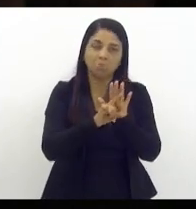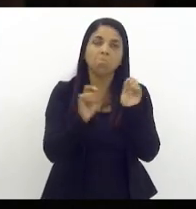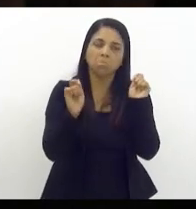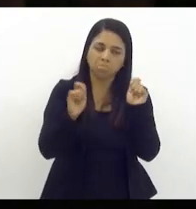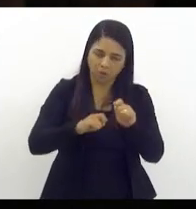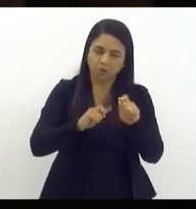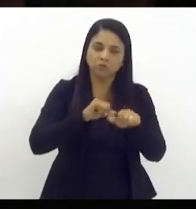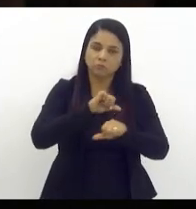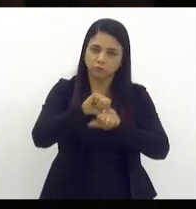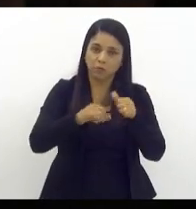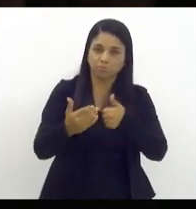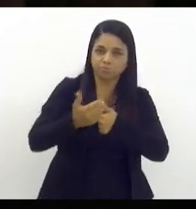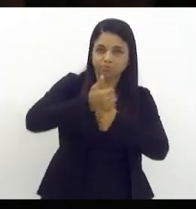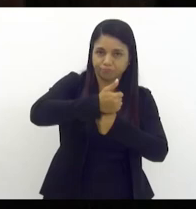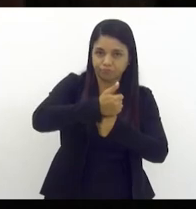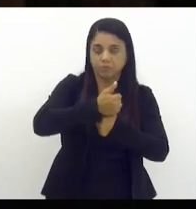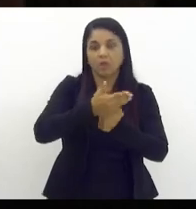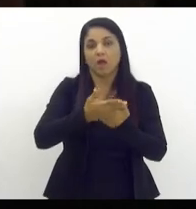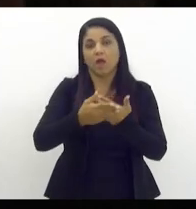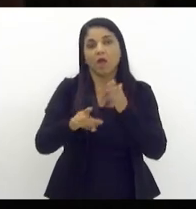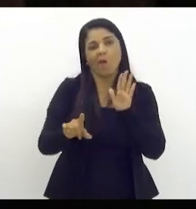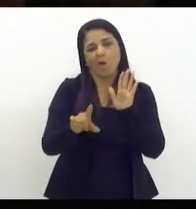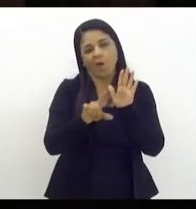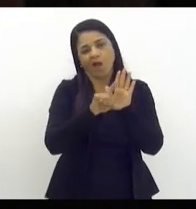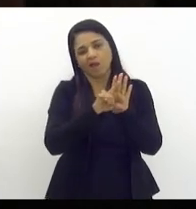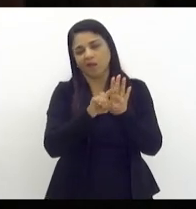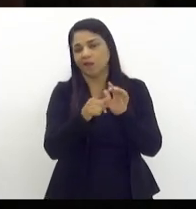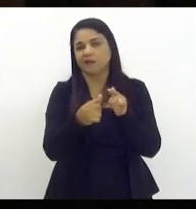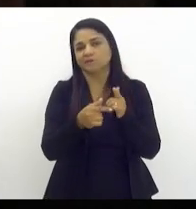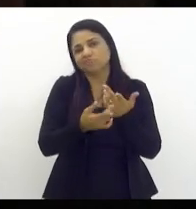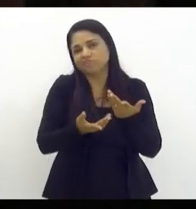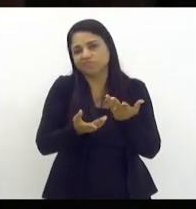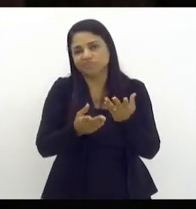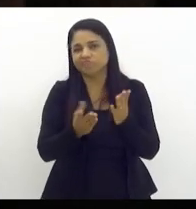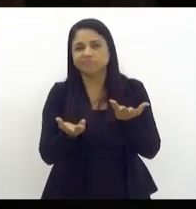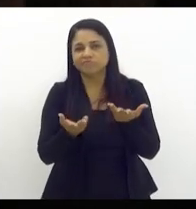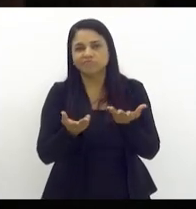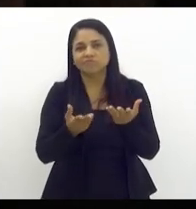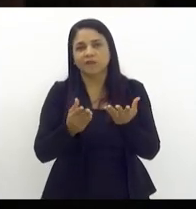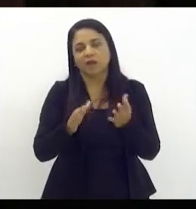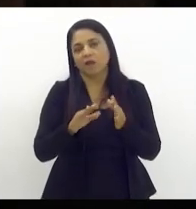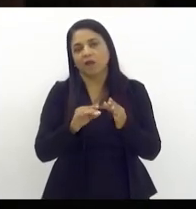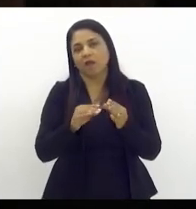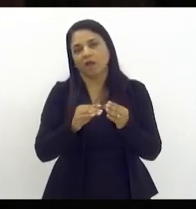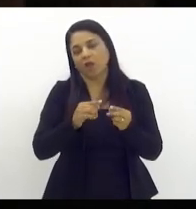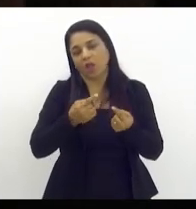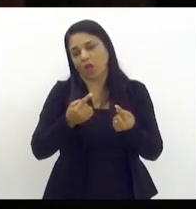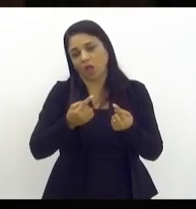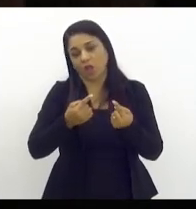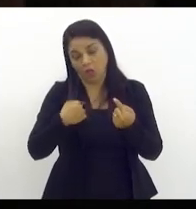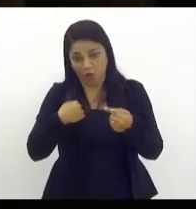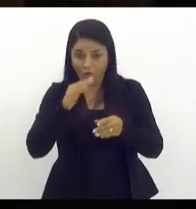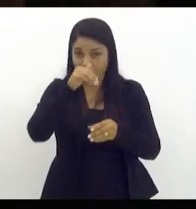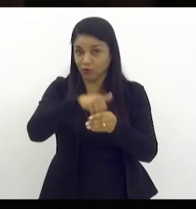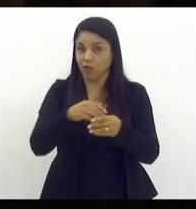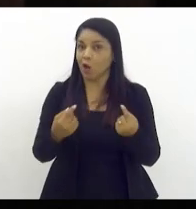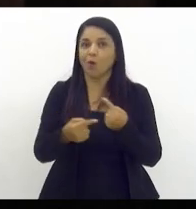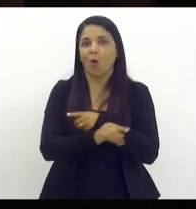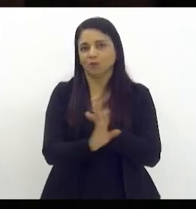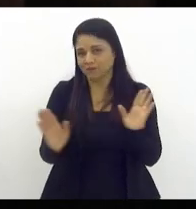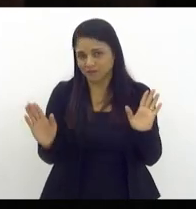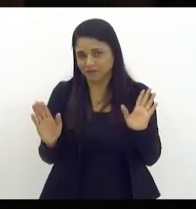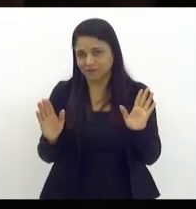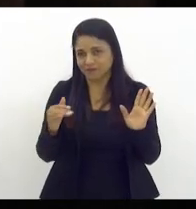lei que dissesse, olha, afinal de contas, isso é facultativo. Eu votaria contra, mas pelo menos estaria. Já